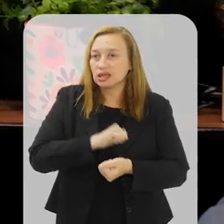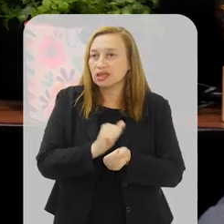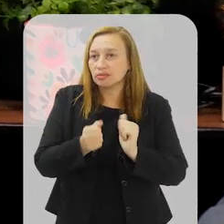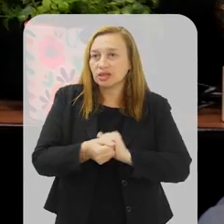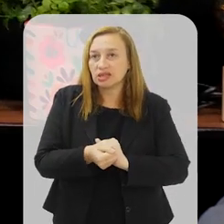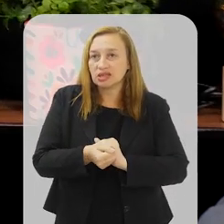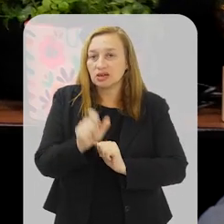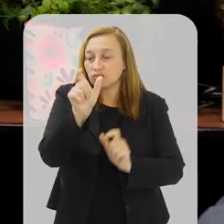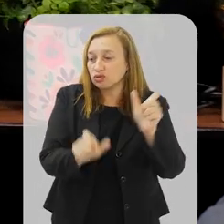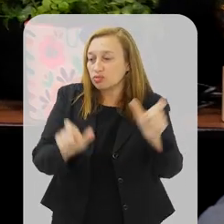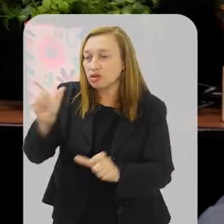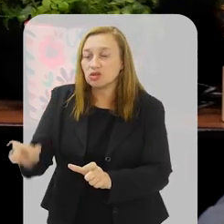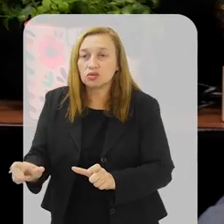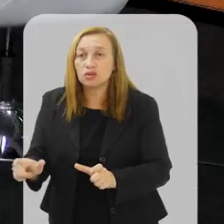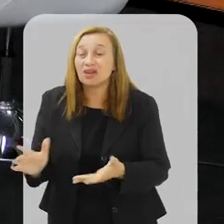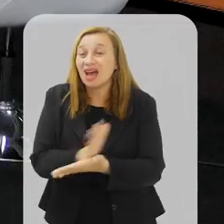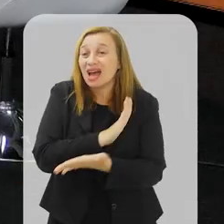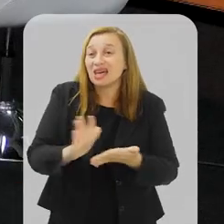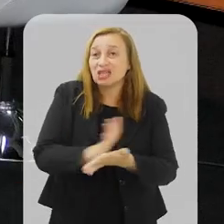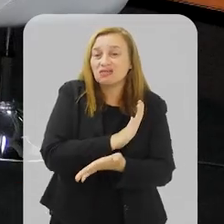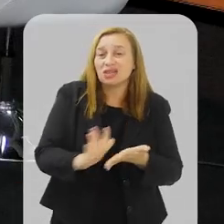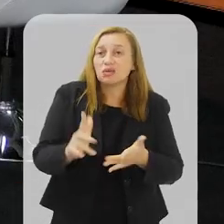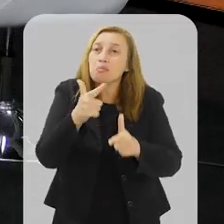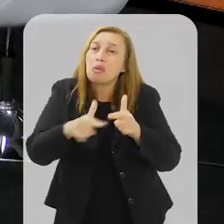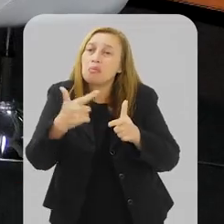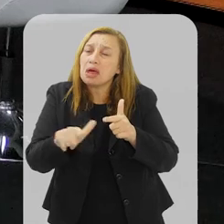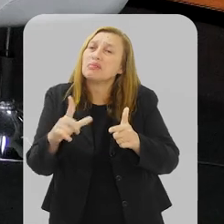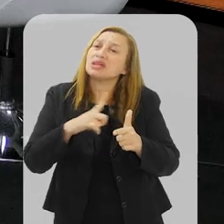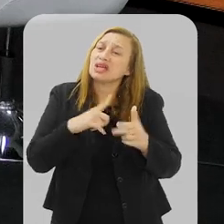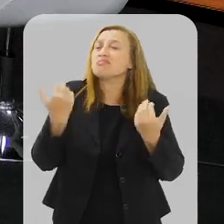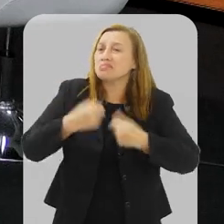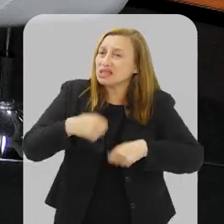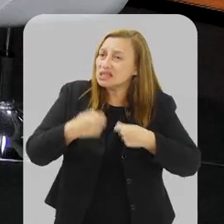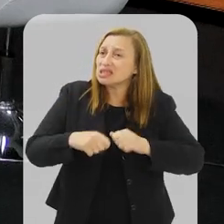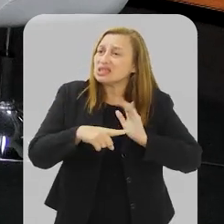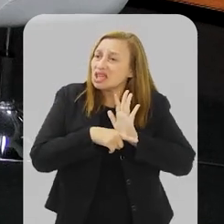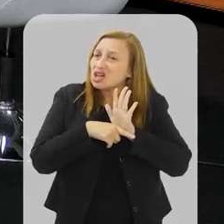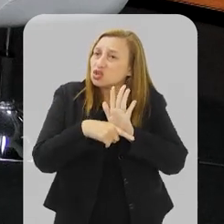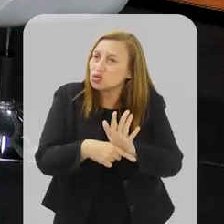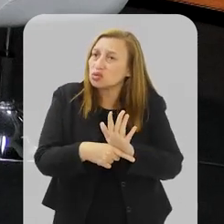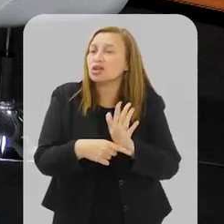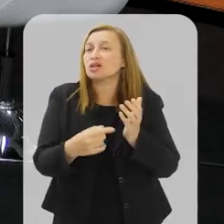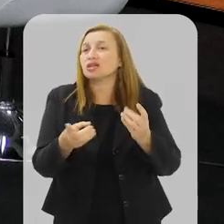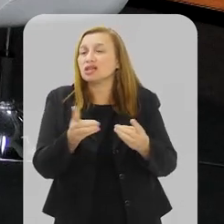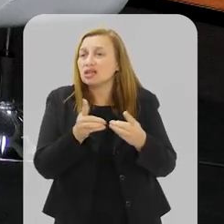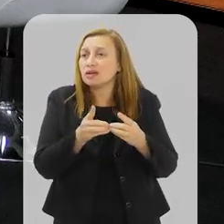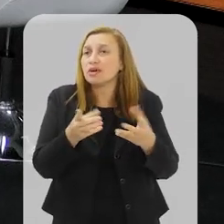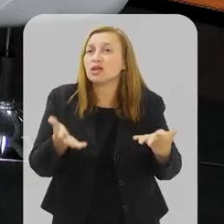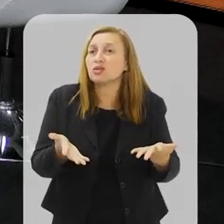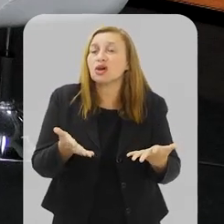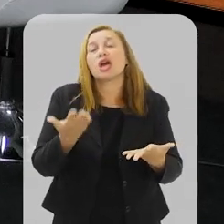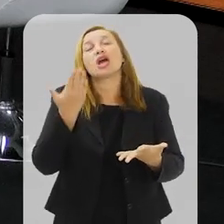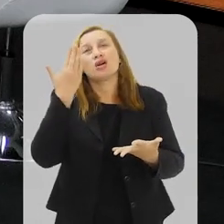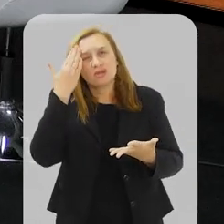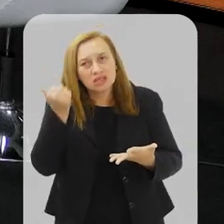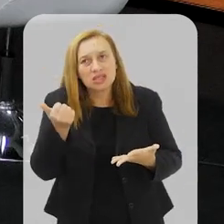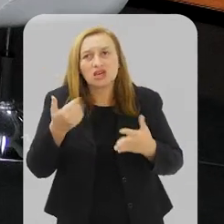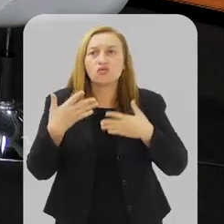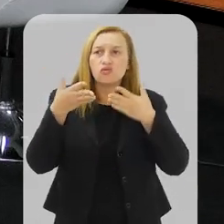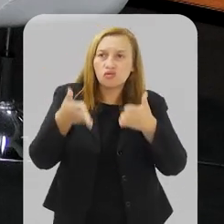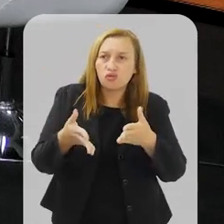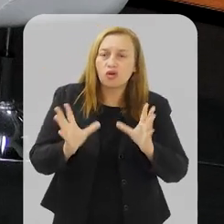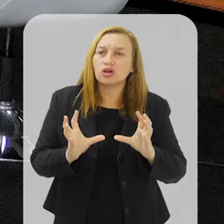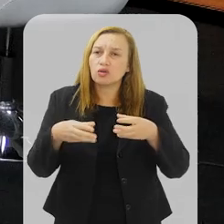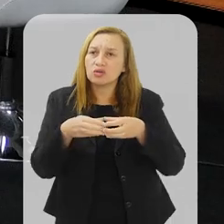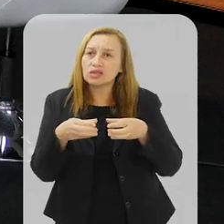pode esquecer da questão dos Direitos Humanos né as pessoas muitas vezes T problemas elas precisam de assistência Ah eu sei